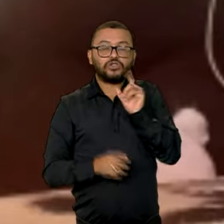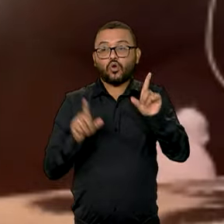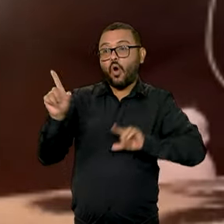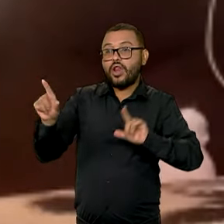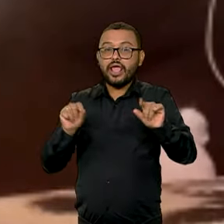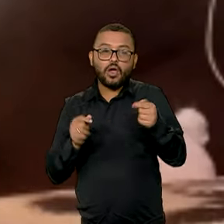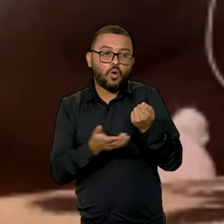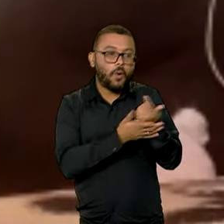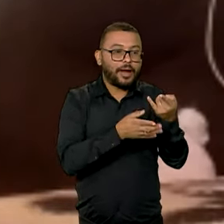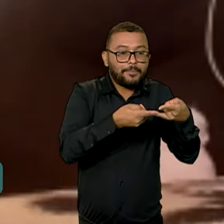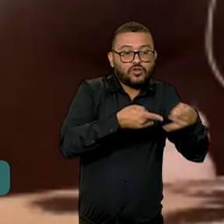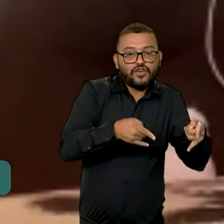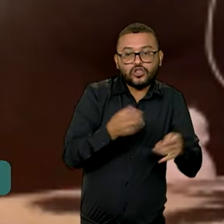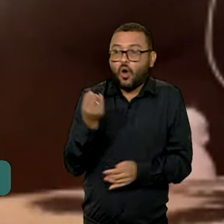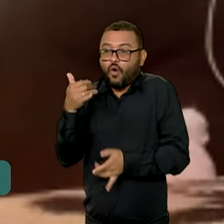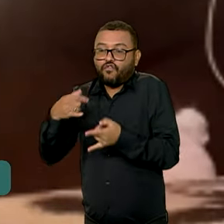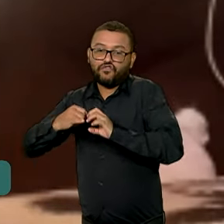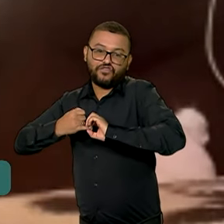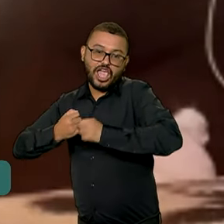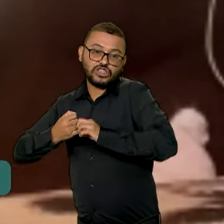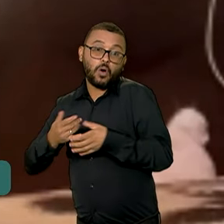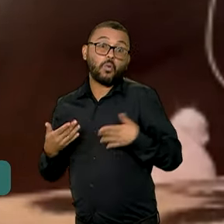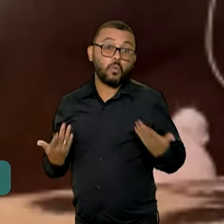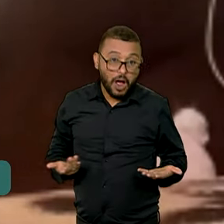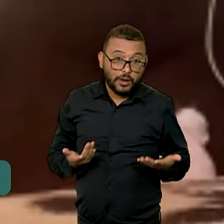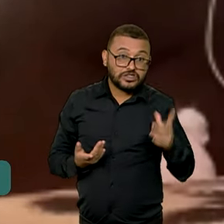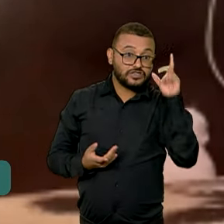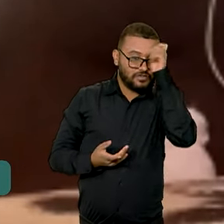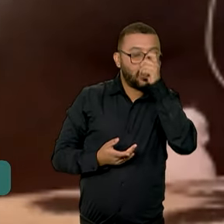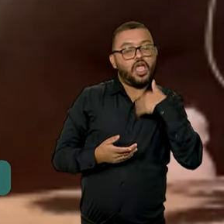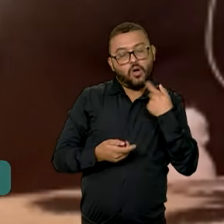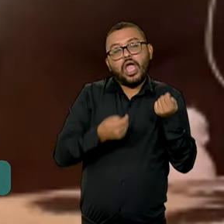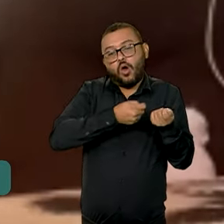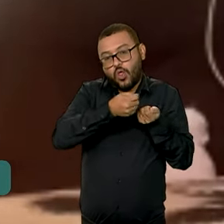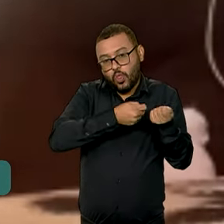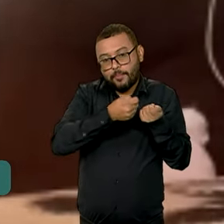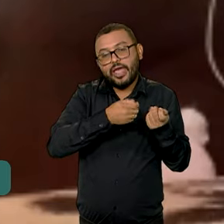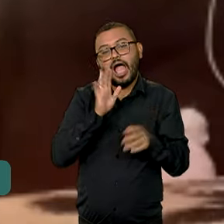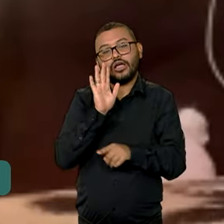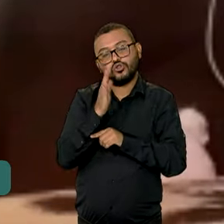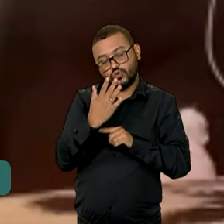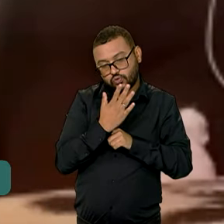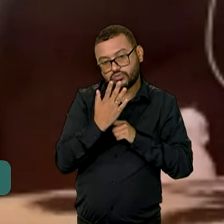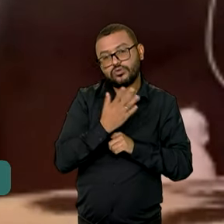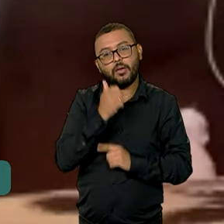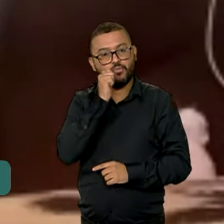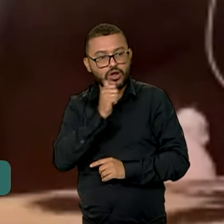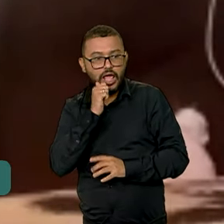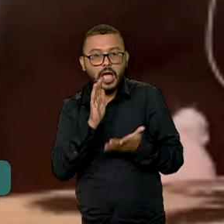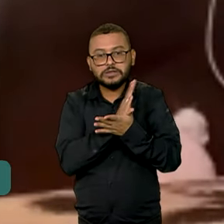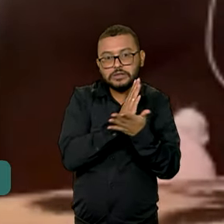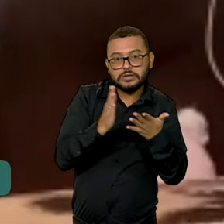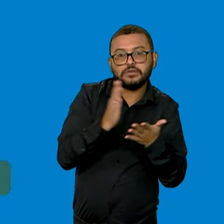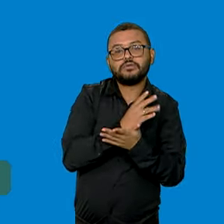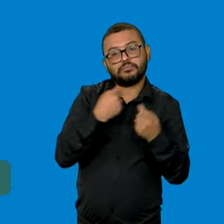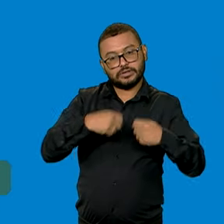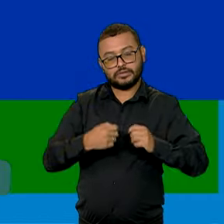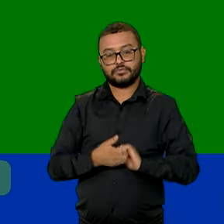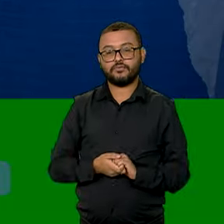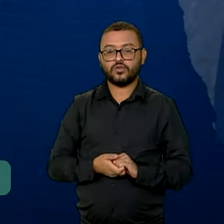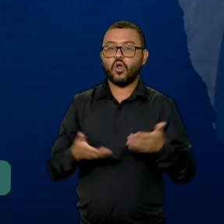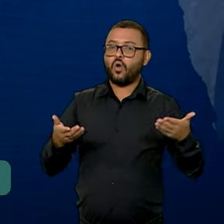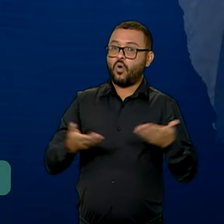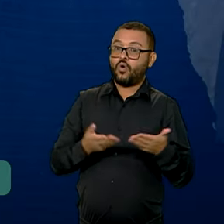comprar o absorvente, ele não vai comprar o feijão, né? Então, eu acho que a economia ajuda, viu? para algumas mulheres que precisam muito. Hoje